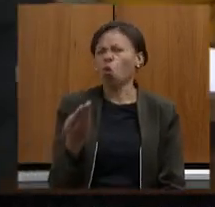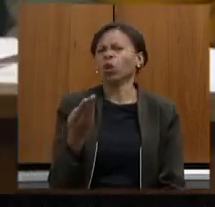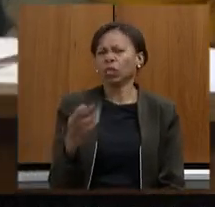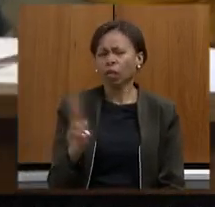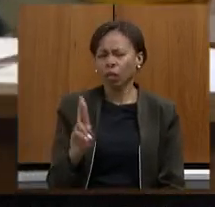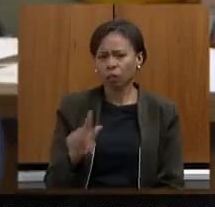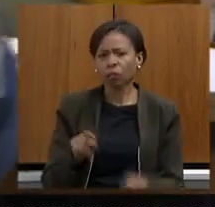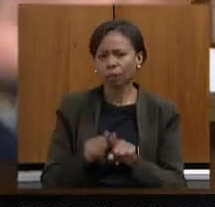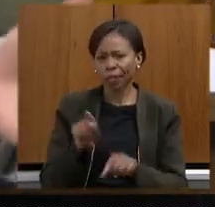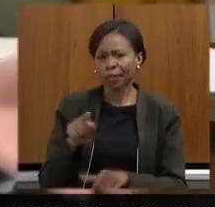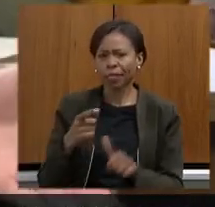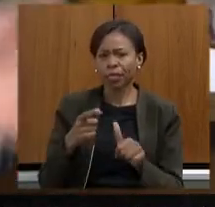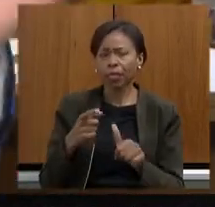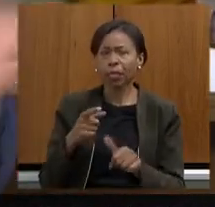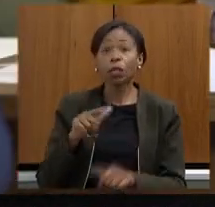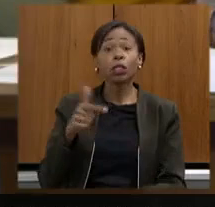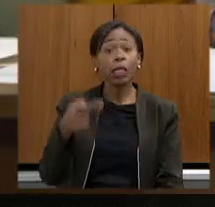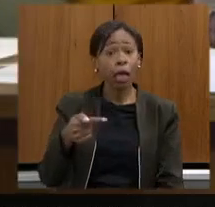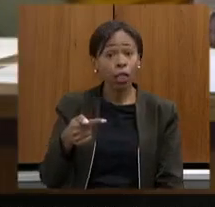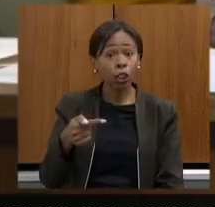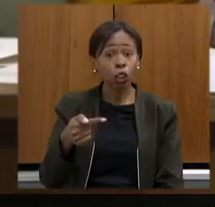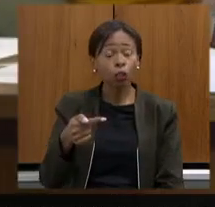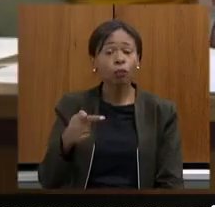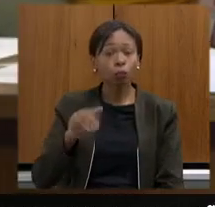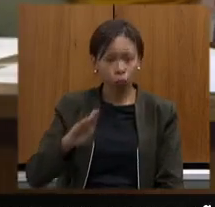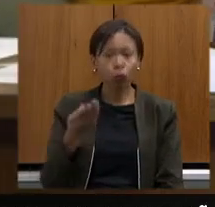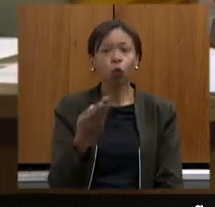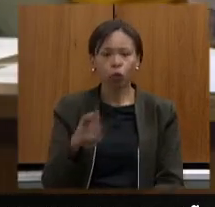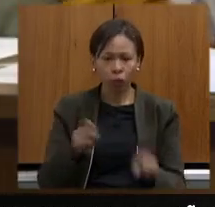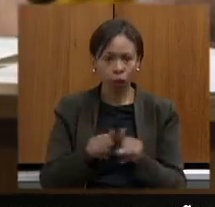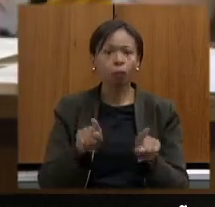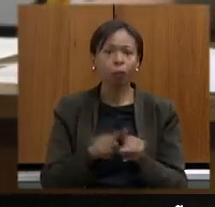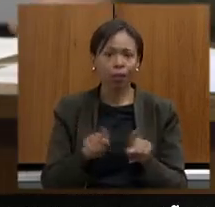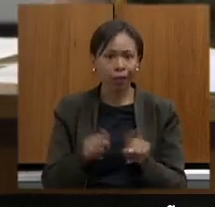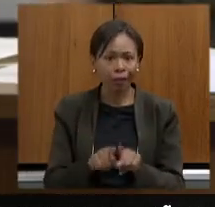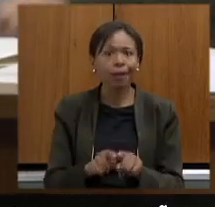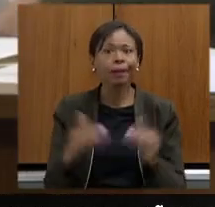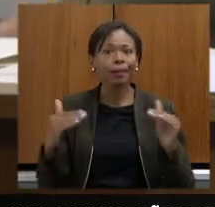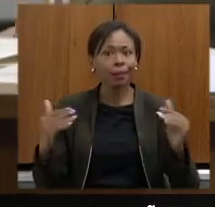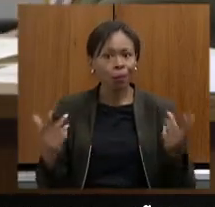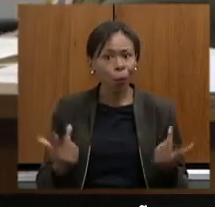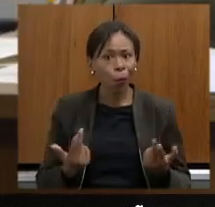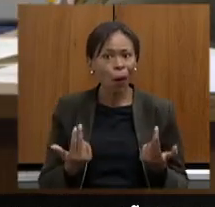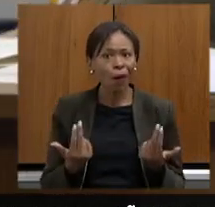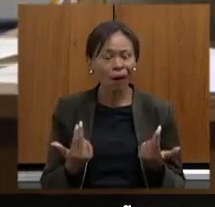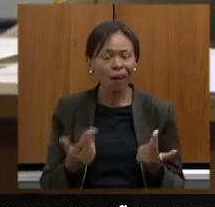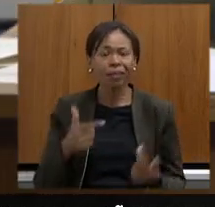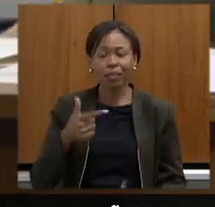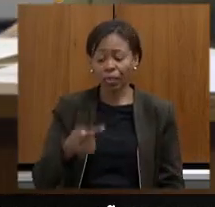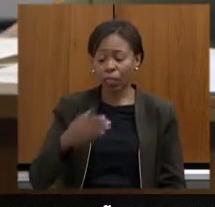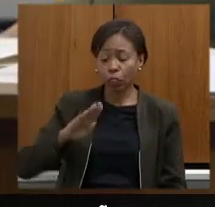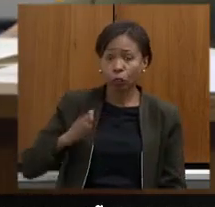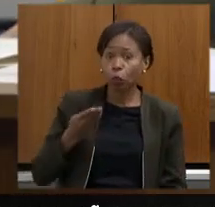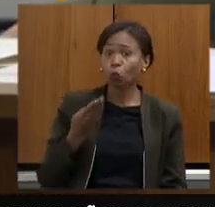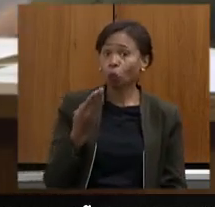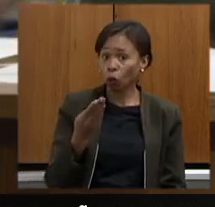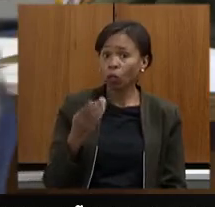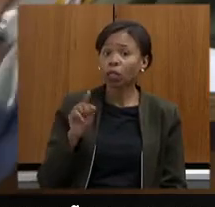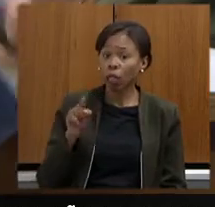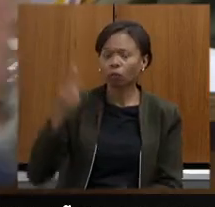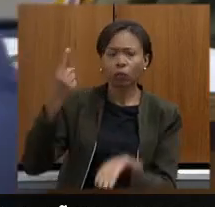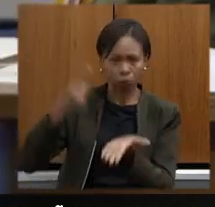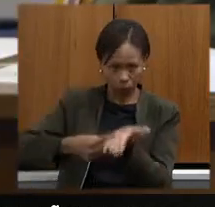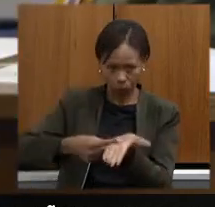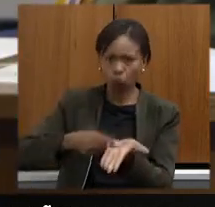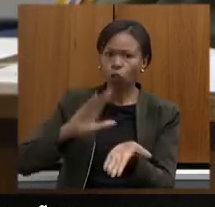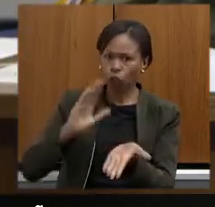essa dívida serão sete bilhões também coincidente triste coincidência numérica Então são sete bilhões de reais já a um acordo